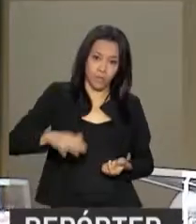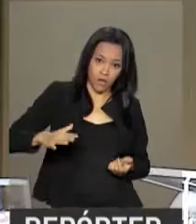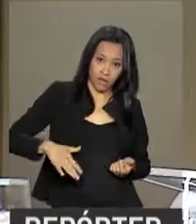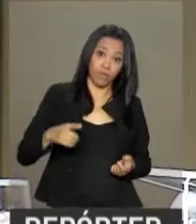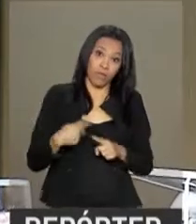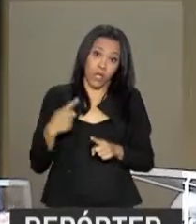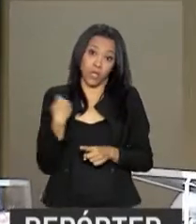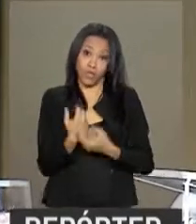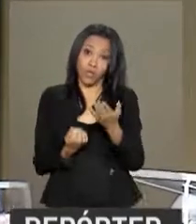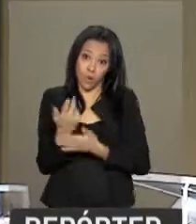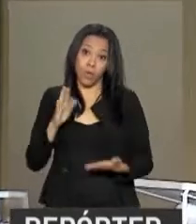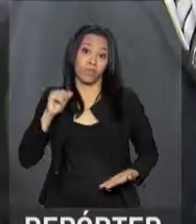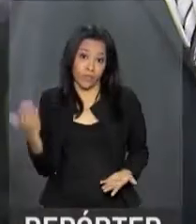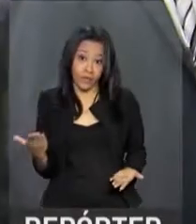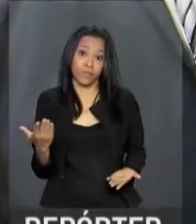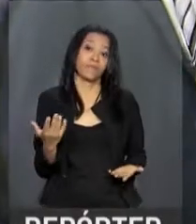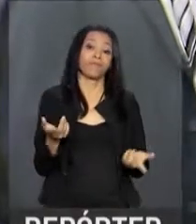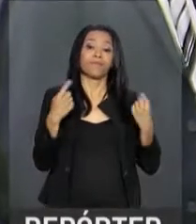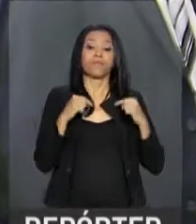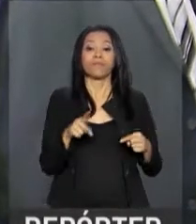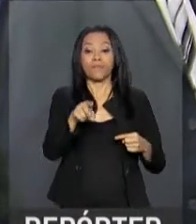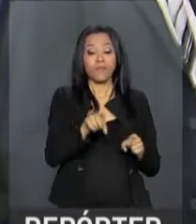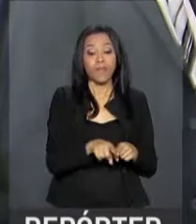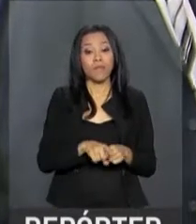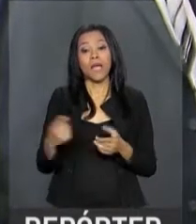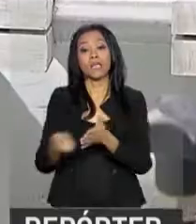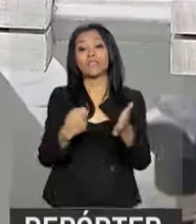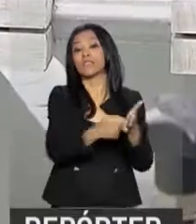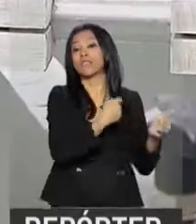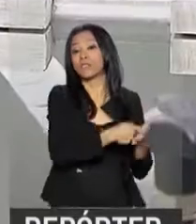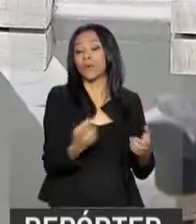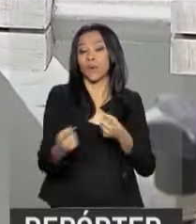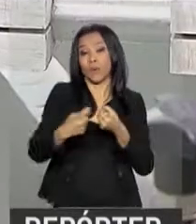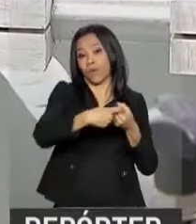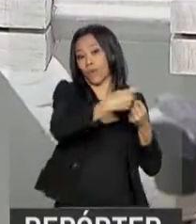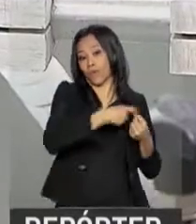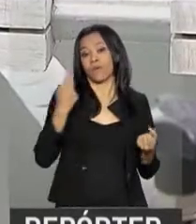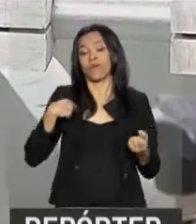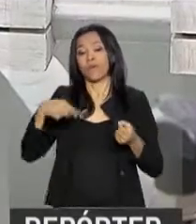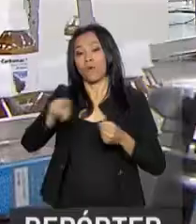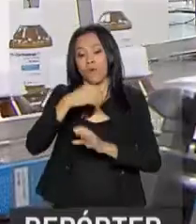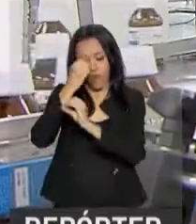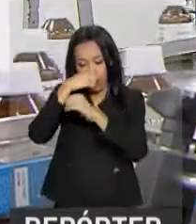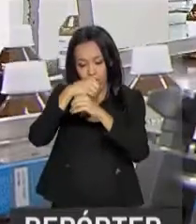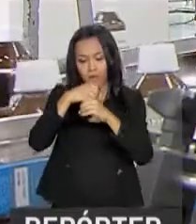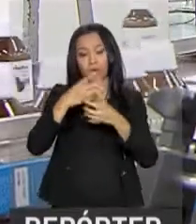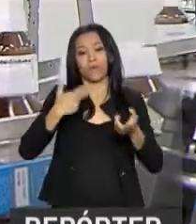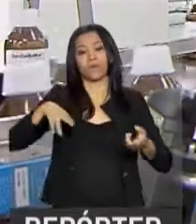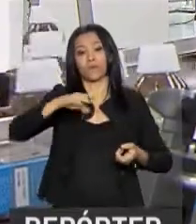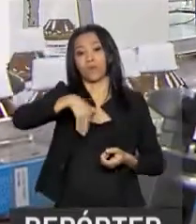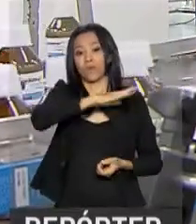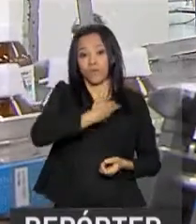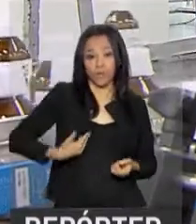ministro também assinou convênios com laboratórios públicos e privados para desenvolver 16 medicamentos usados